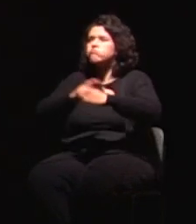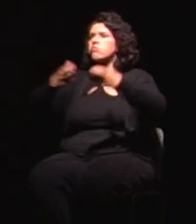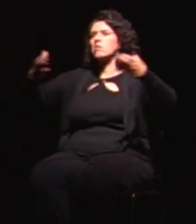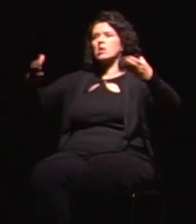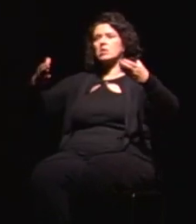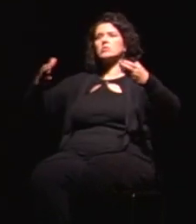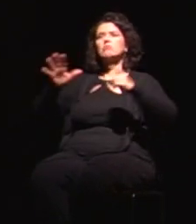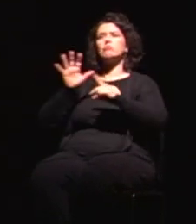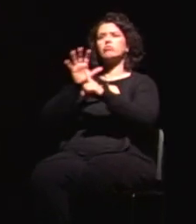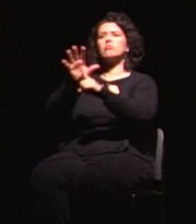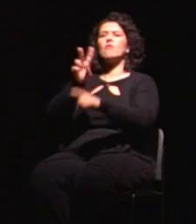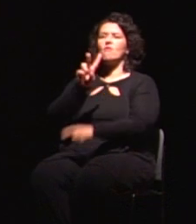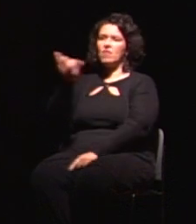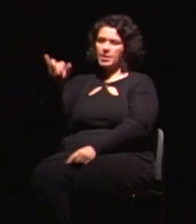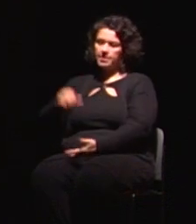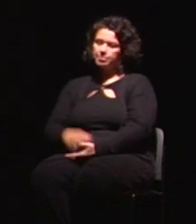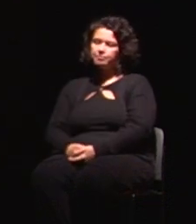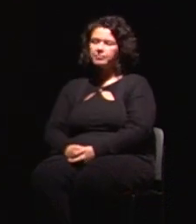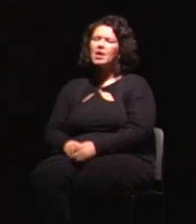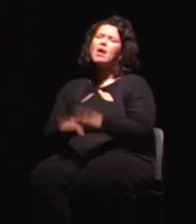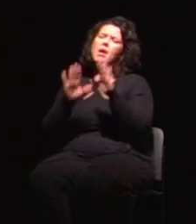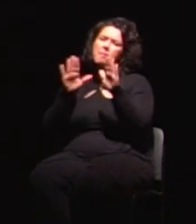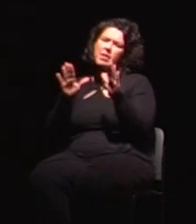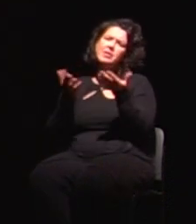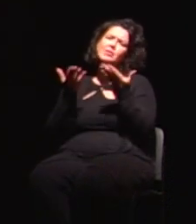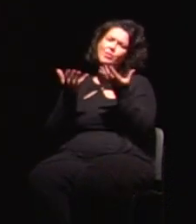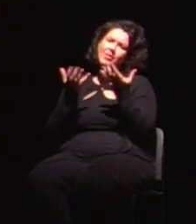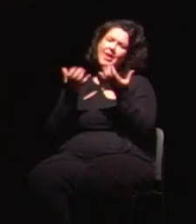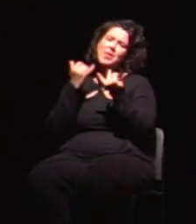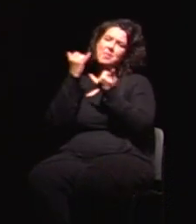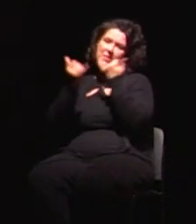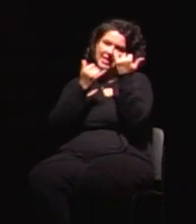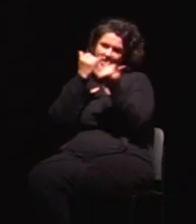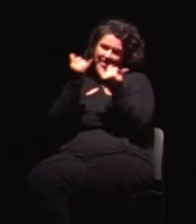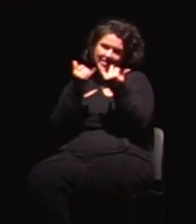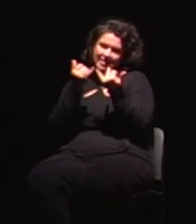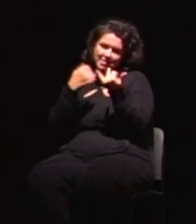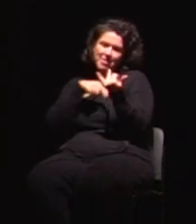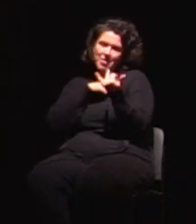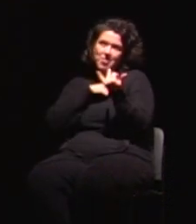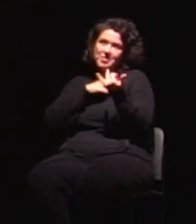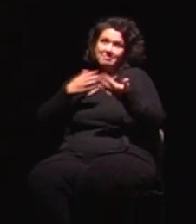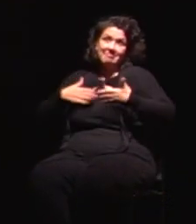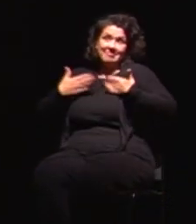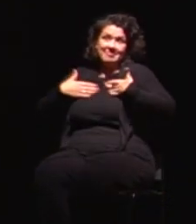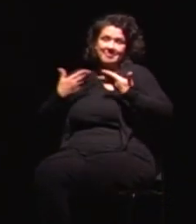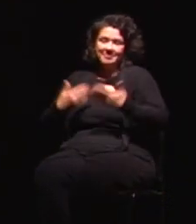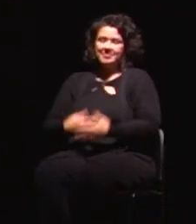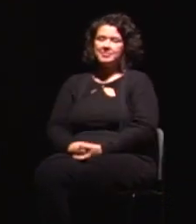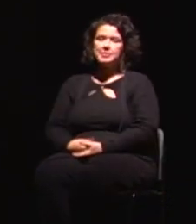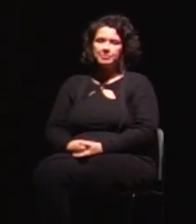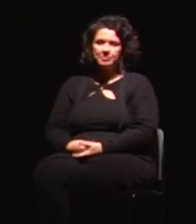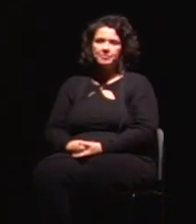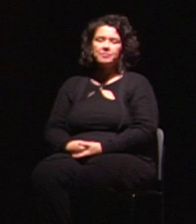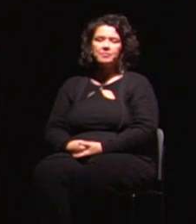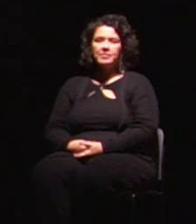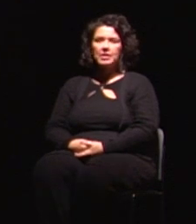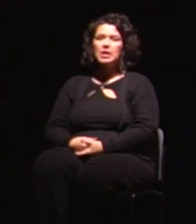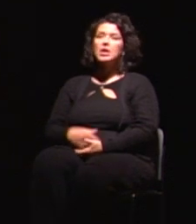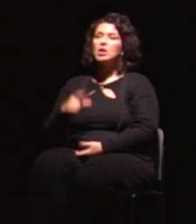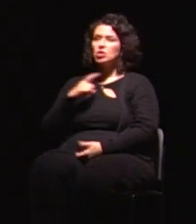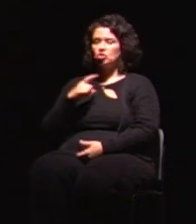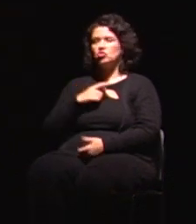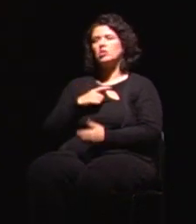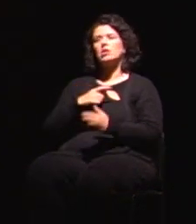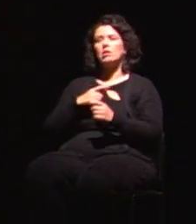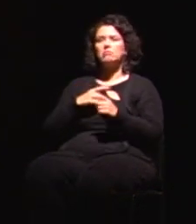Mas eu quero fazer uma brincadeira um pouco aqui para a gente se animar. Eu tirei da sequência de